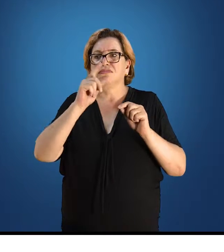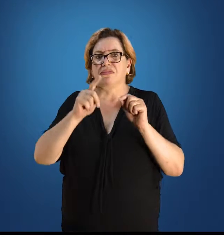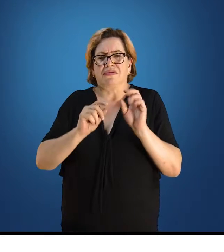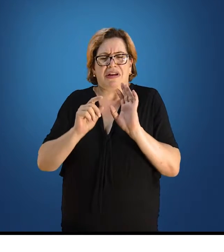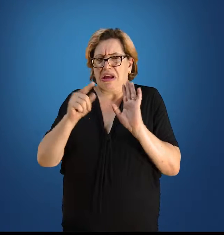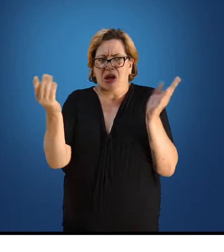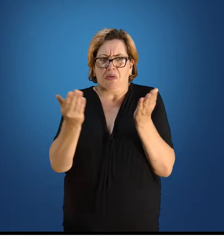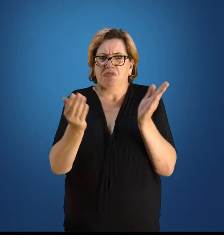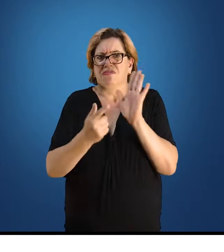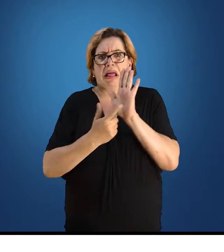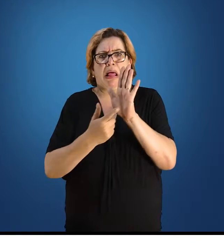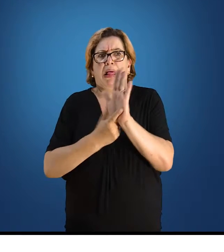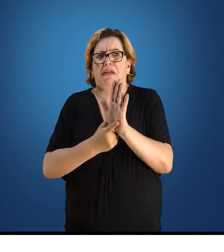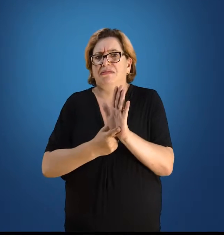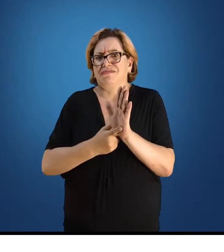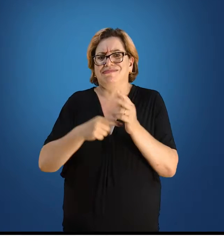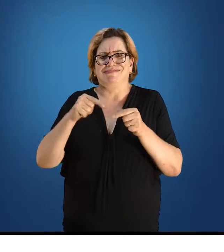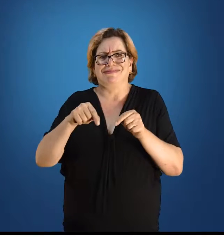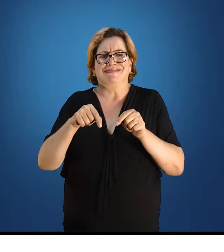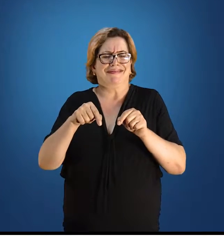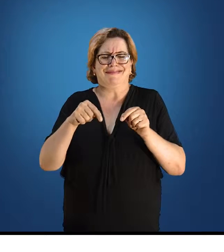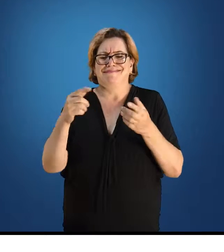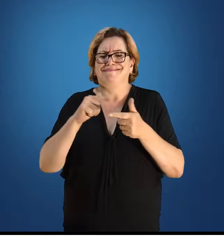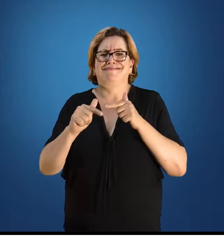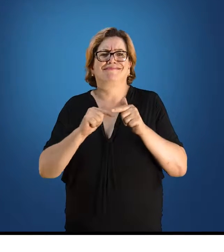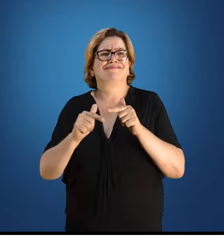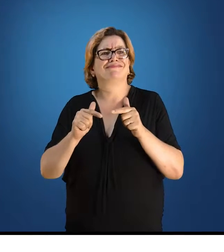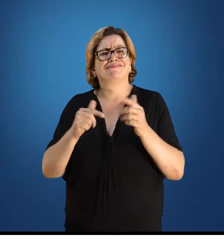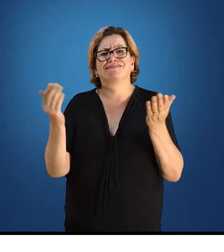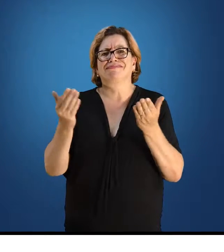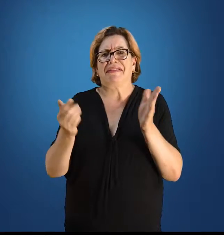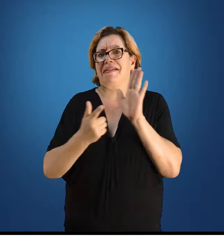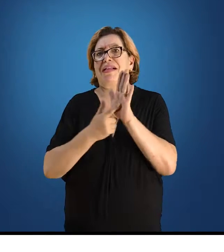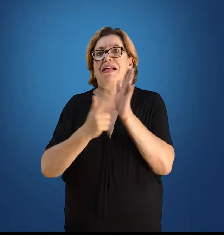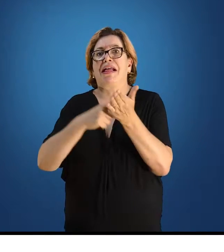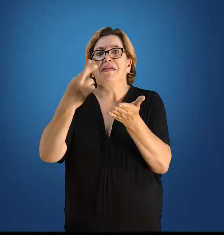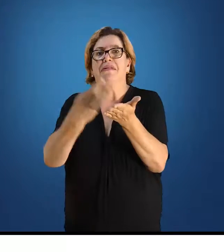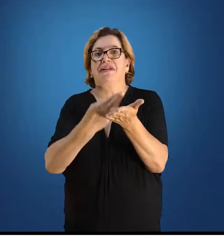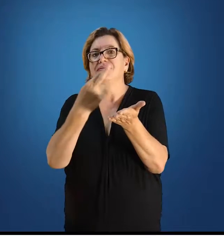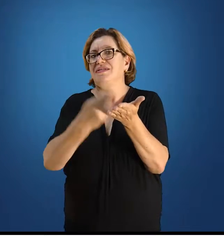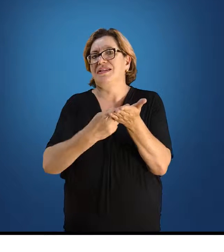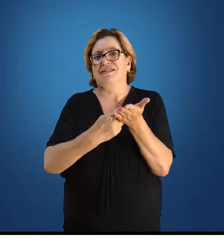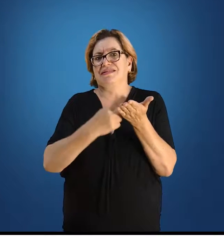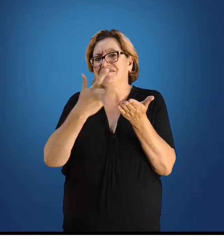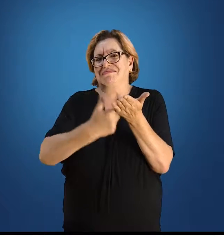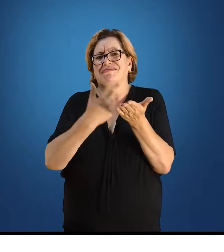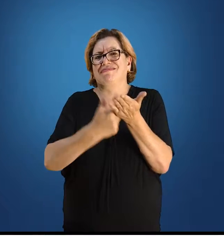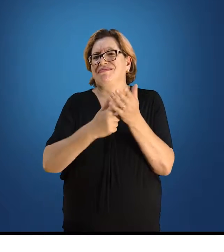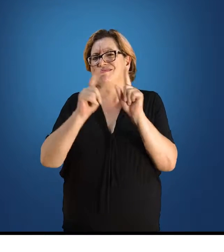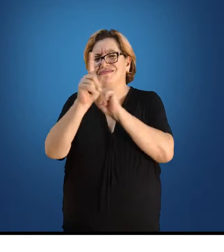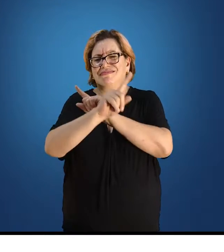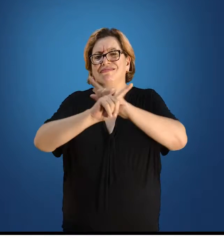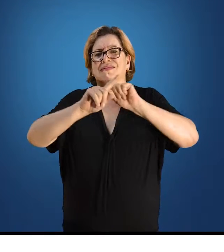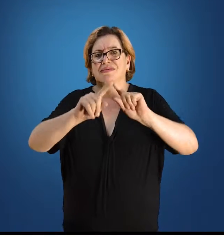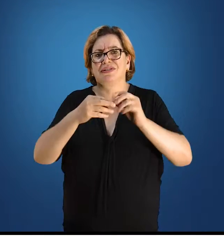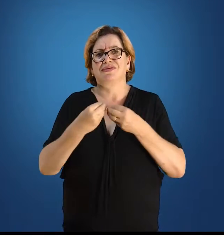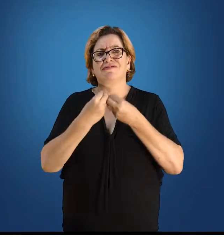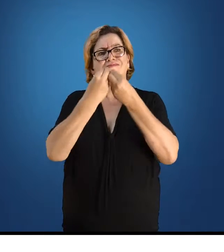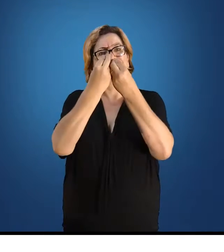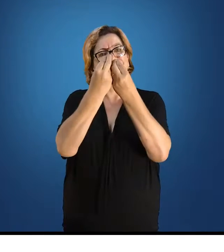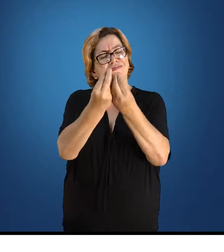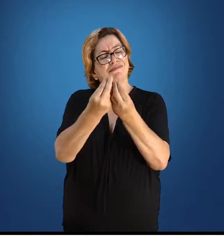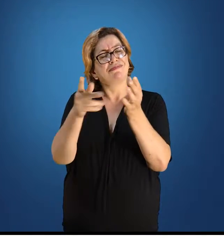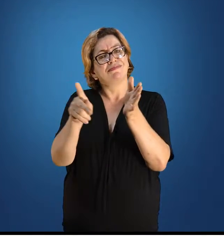esse processo nesse trabalho de conclusão de curso, porque você vai entregar o seu artigo diretamente para o